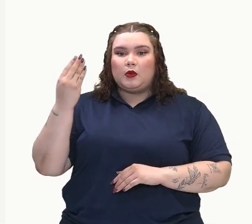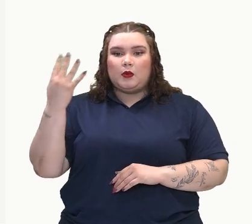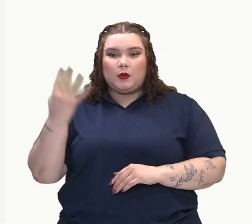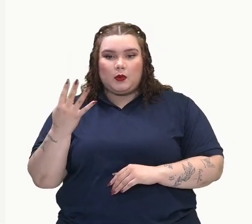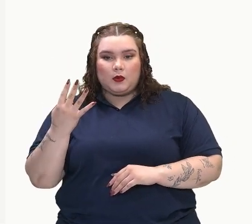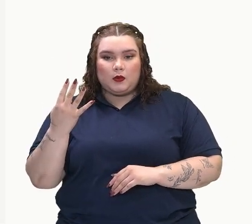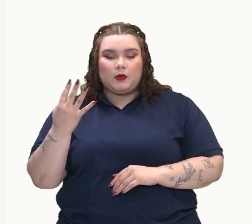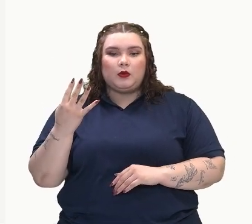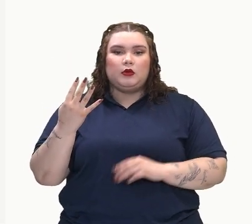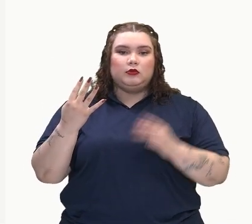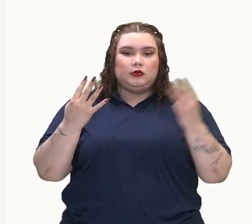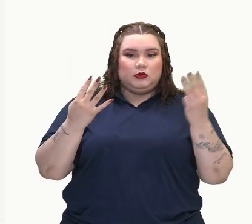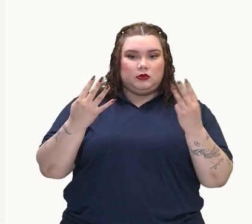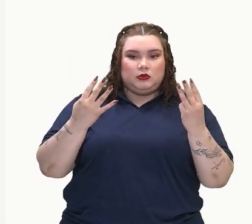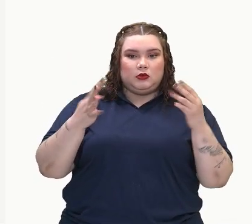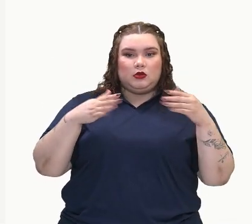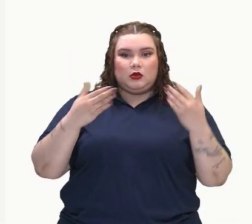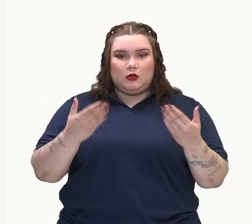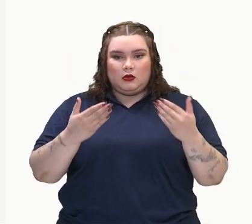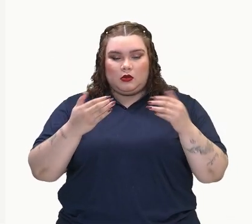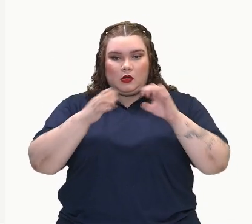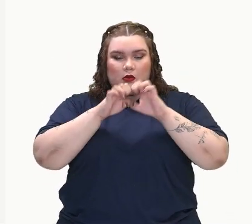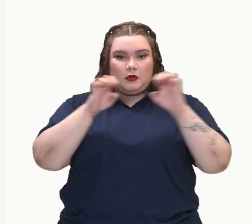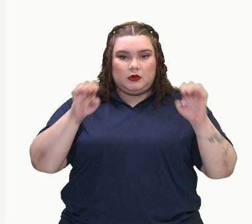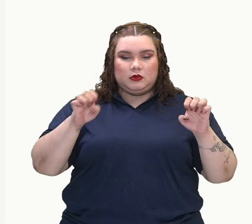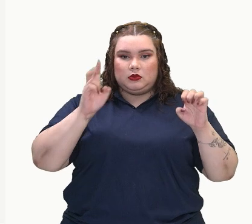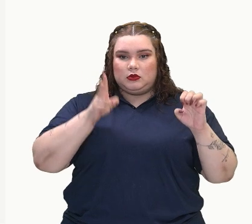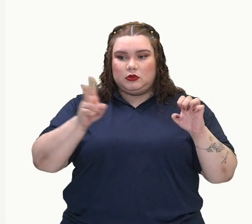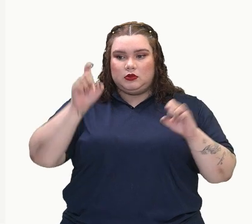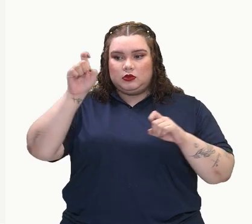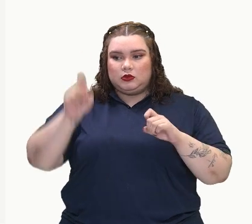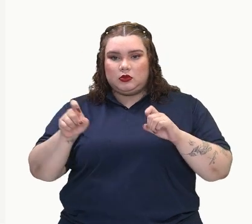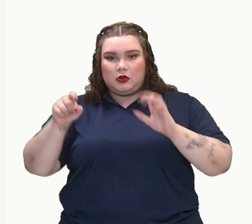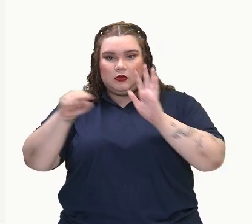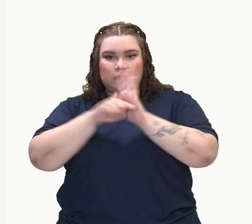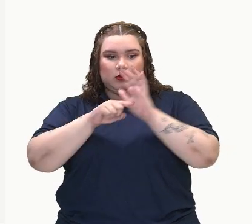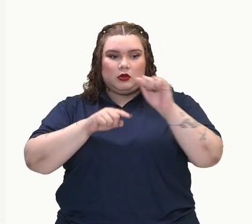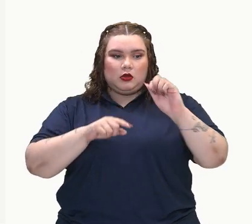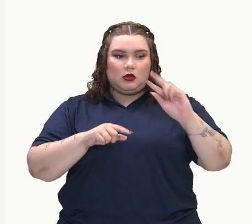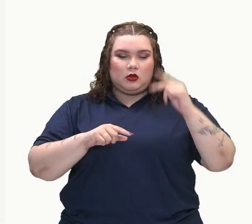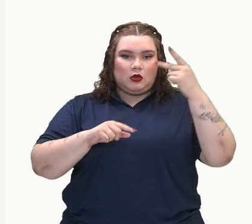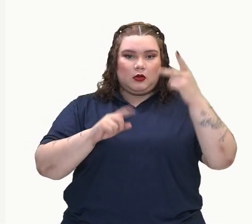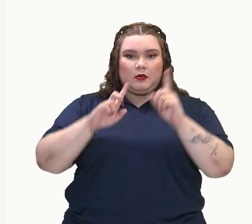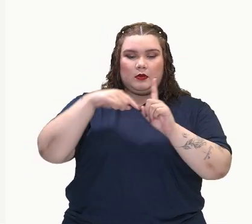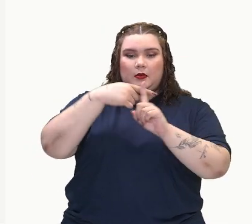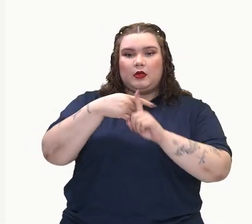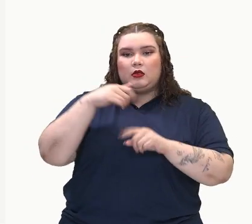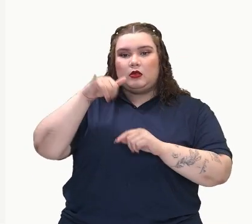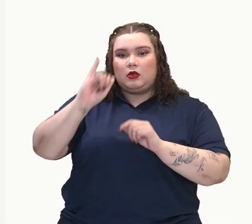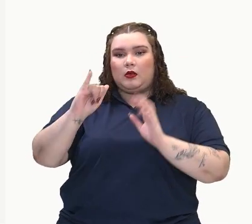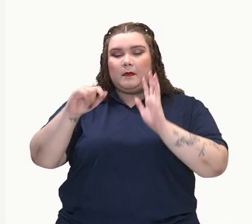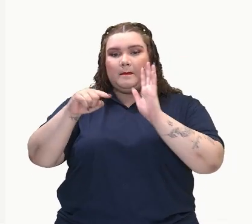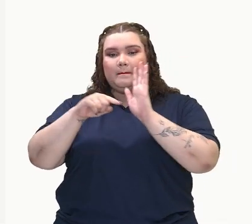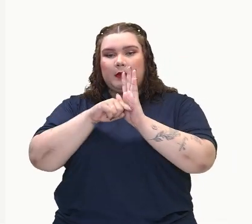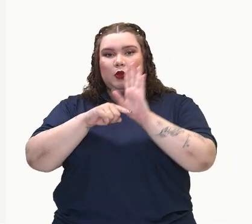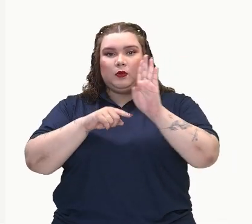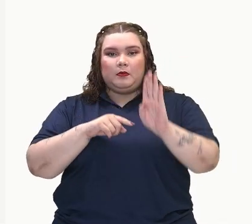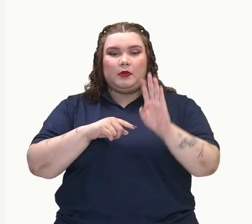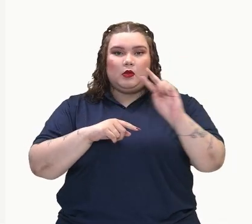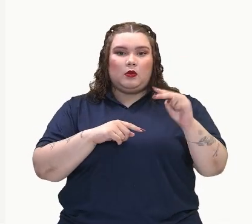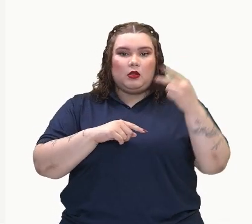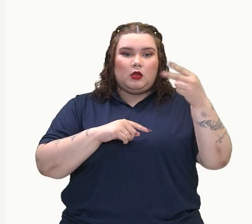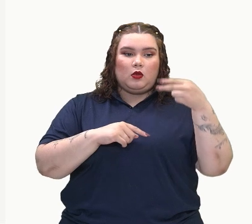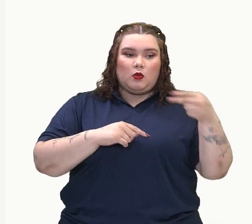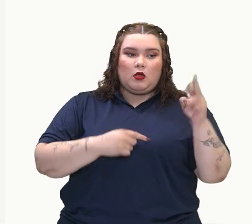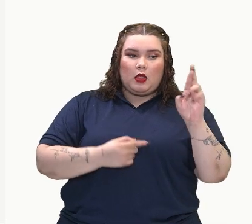isso. Como na forma geral é sempre x menos a ao quadrado mais y menos b ao quadrado igual a r ao